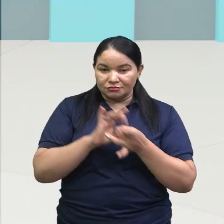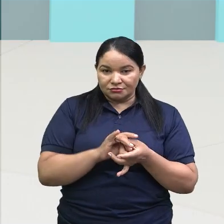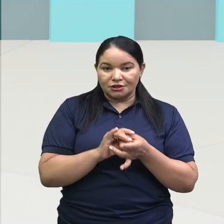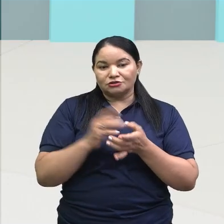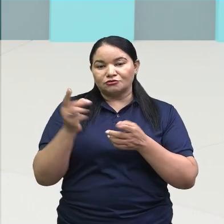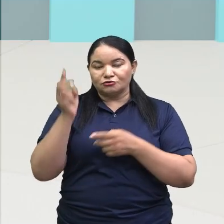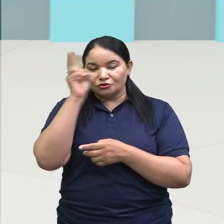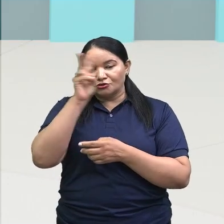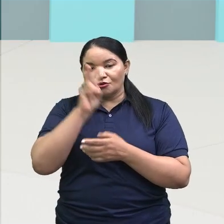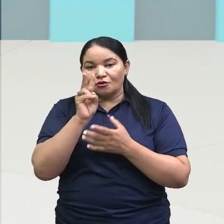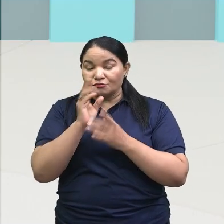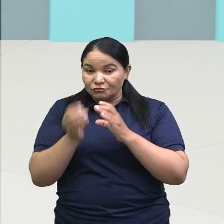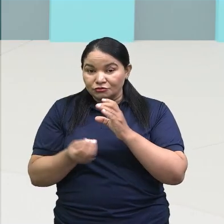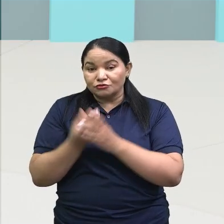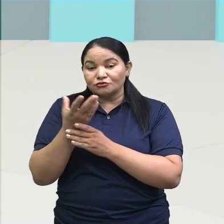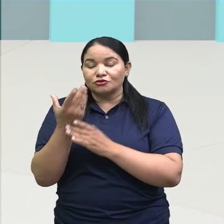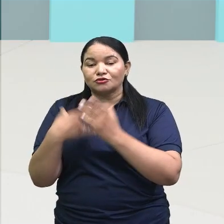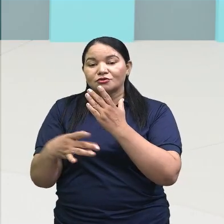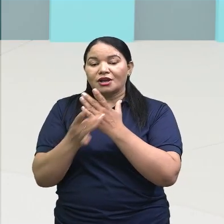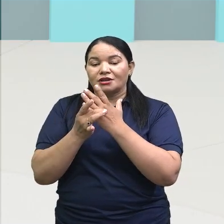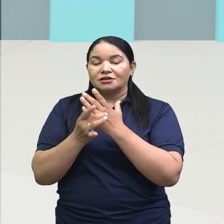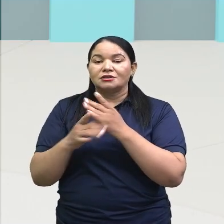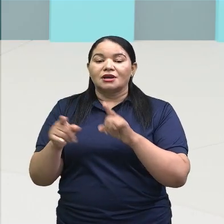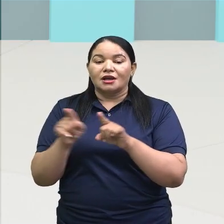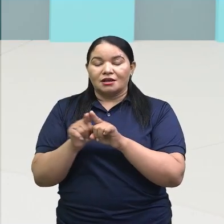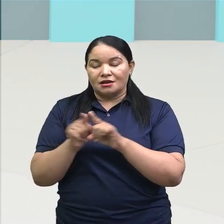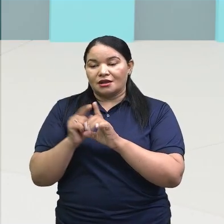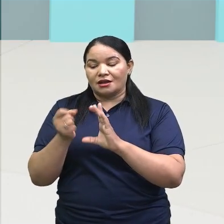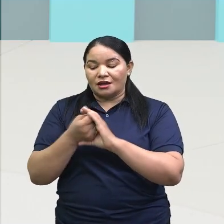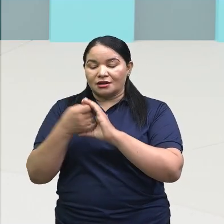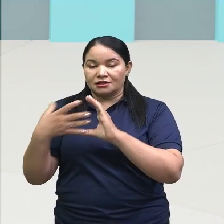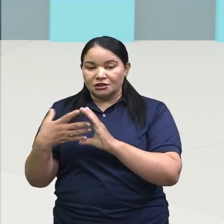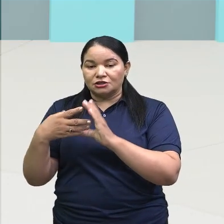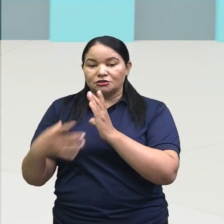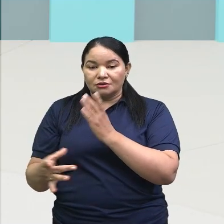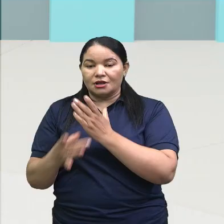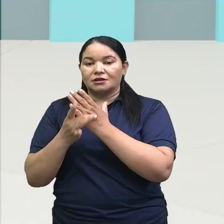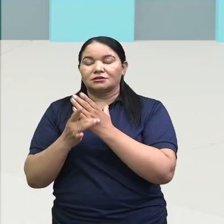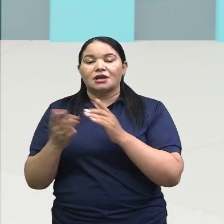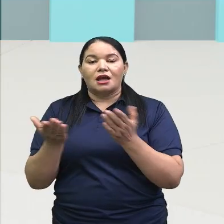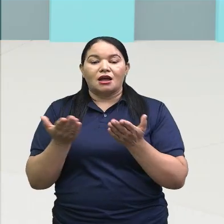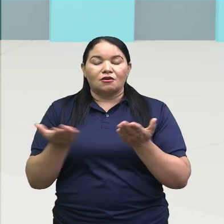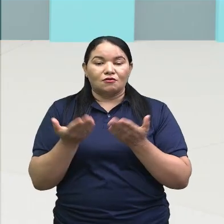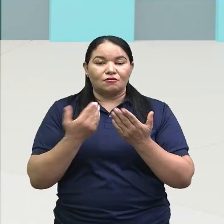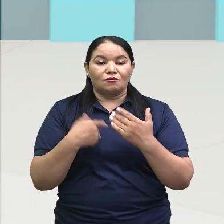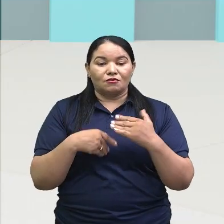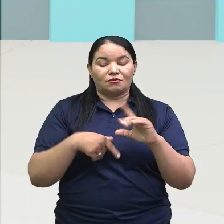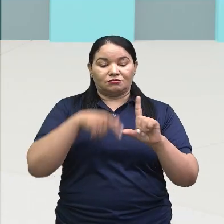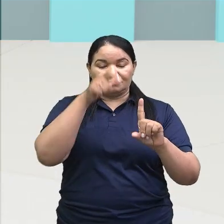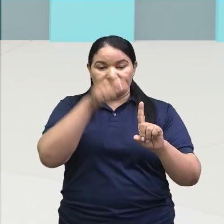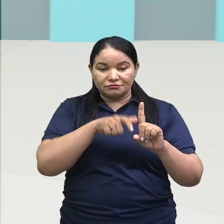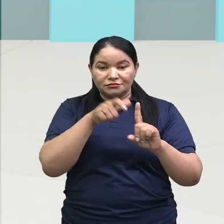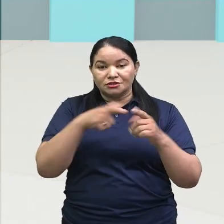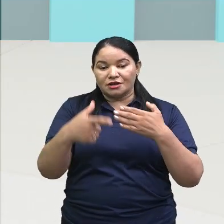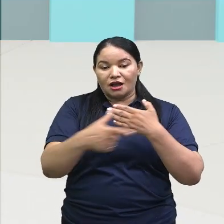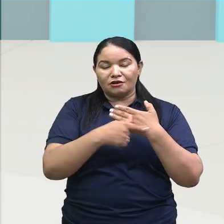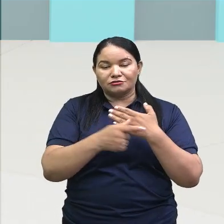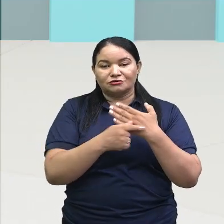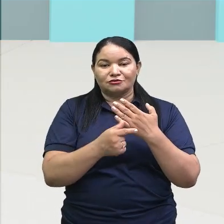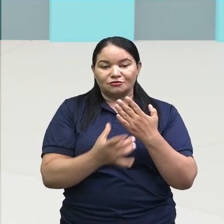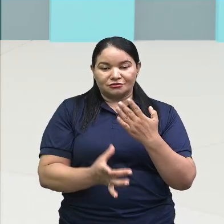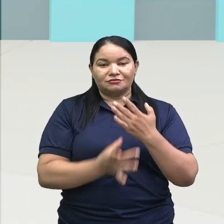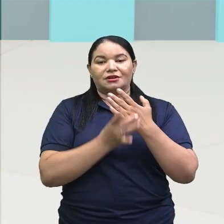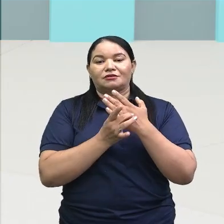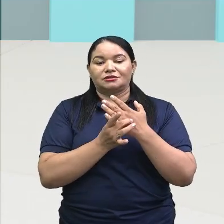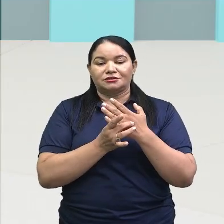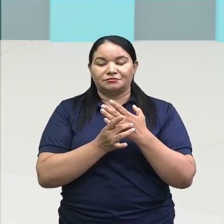o realismo. Vimos as características do realismo e agora nós vamos ver os autores do realismo, tá bom? Então, a gente vai falar